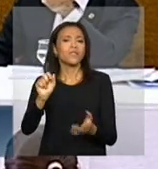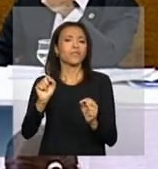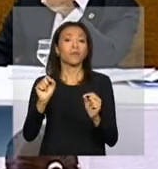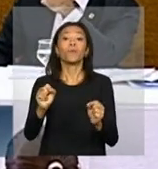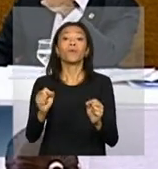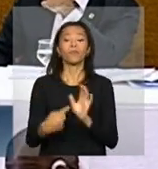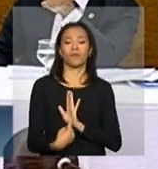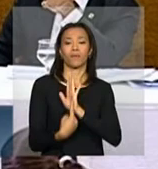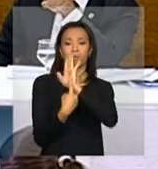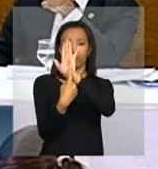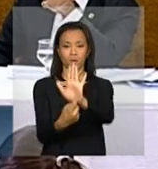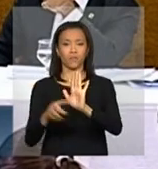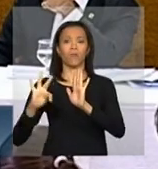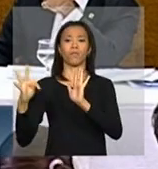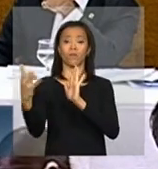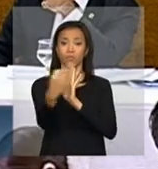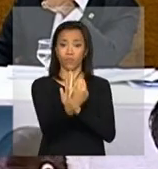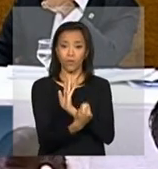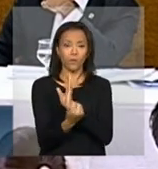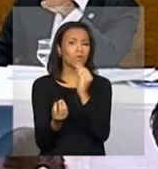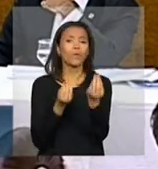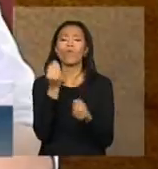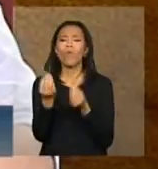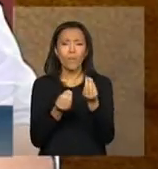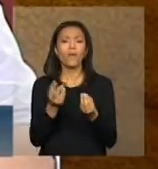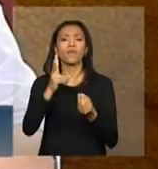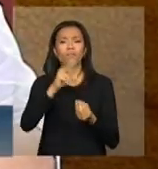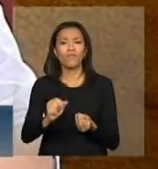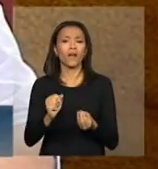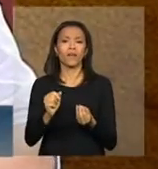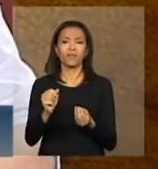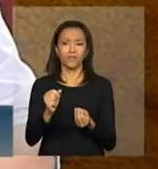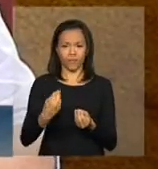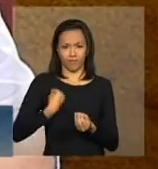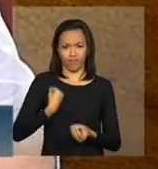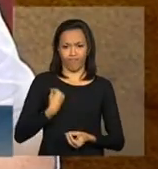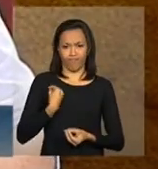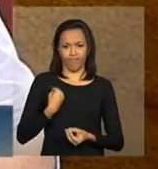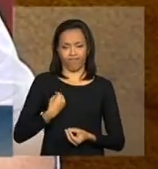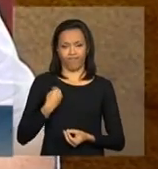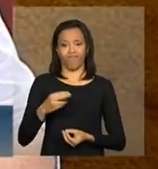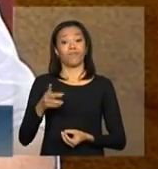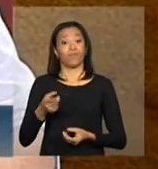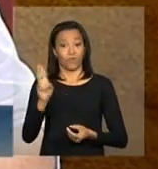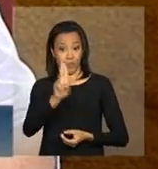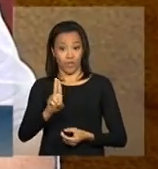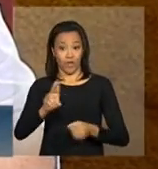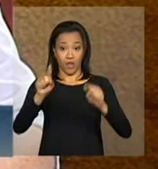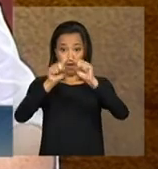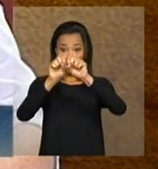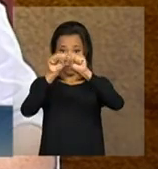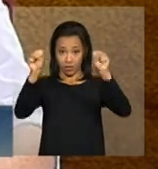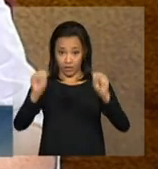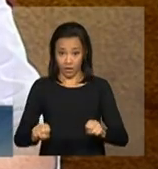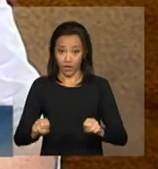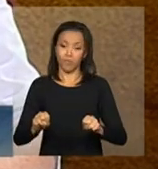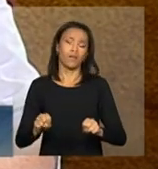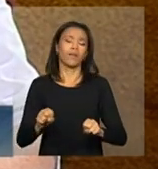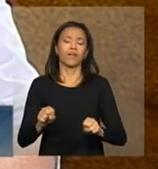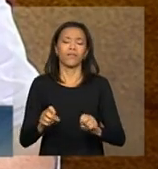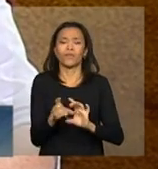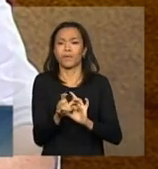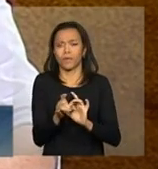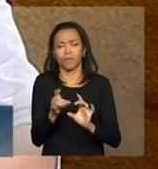para apresentar para todo mundo como é que vai funcionar o sistema. Ficou um módulo extremamente